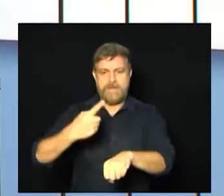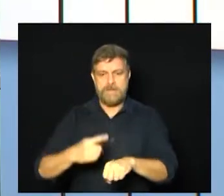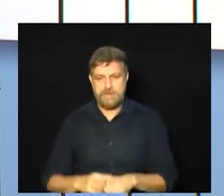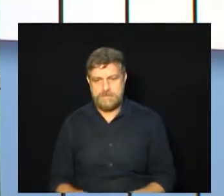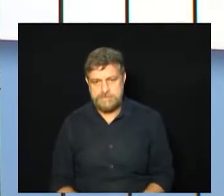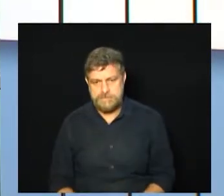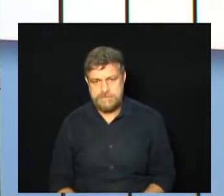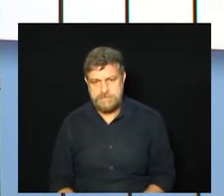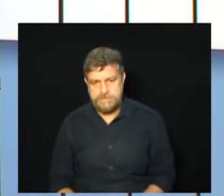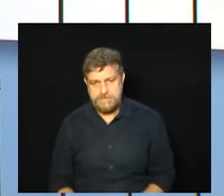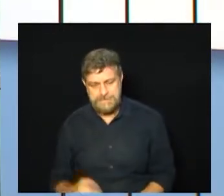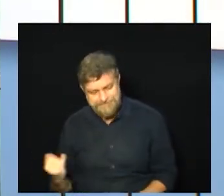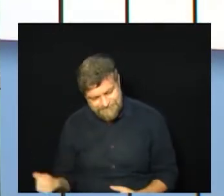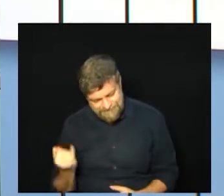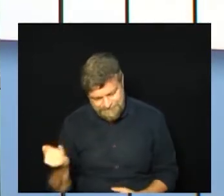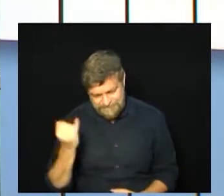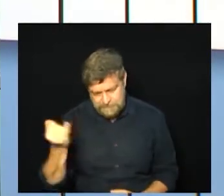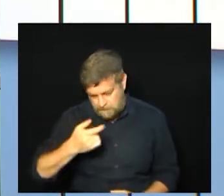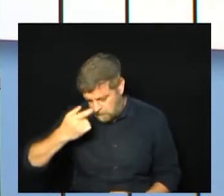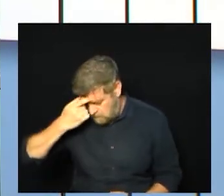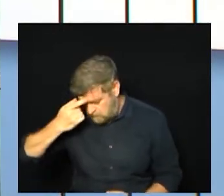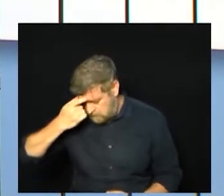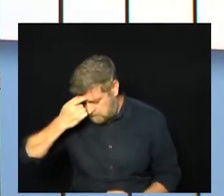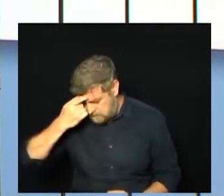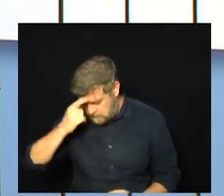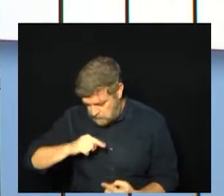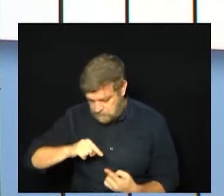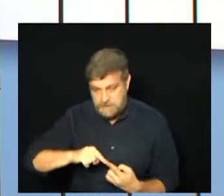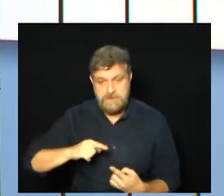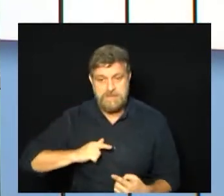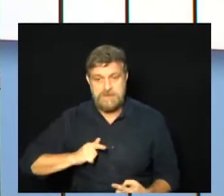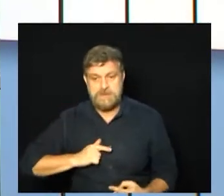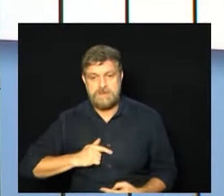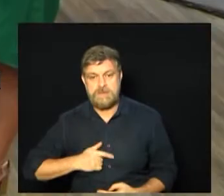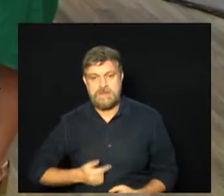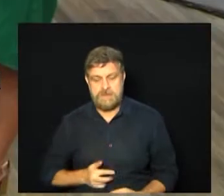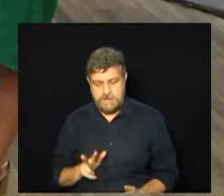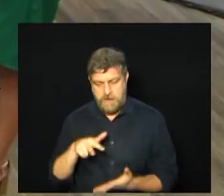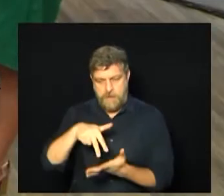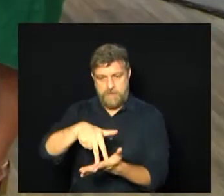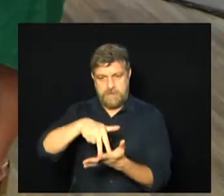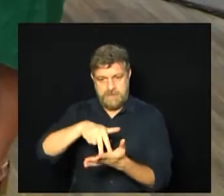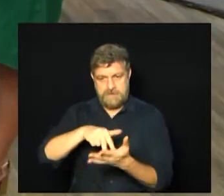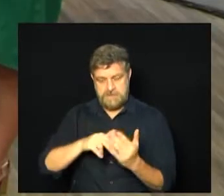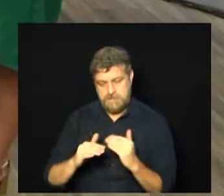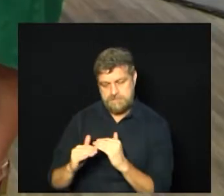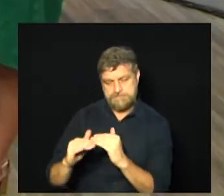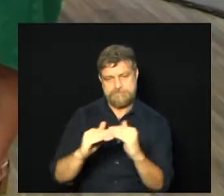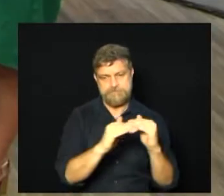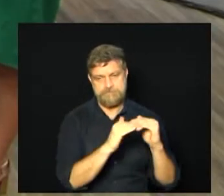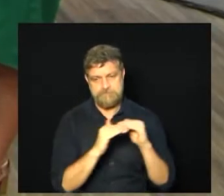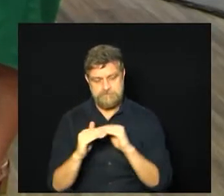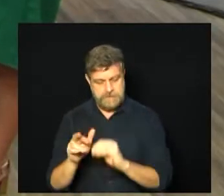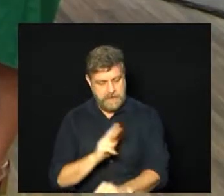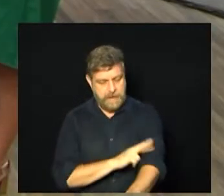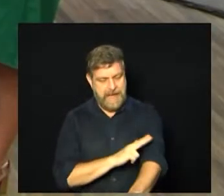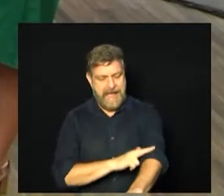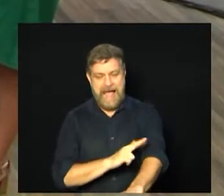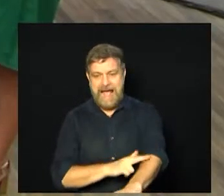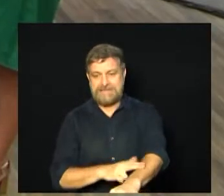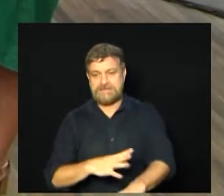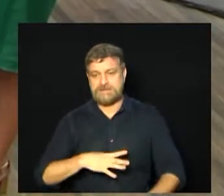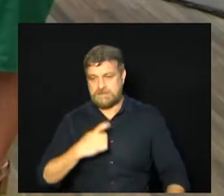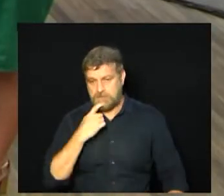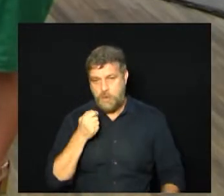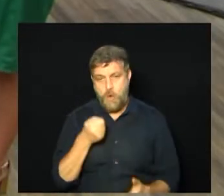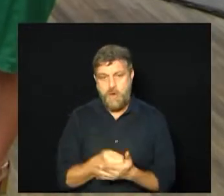de extrema consciência, justamente para trazer essa questão do protagonismo e da igualdade racial em Campinas. É